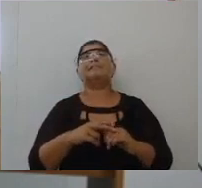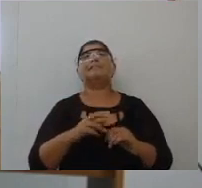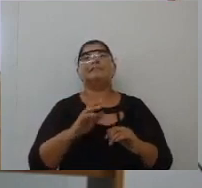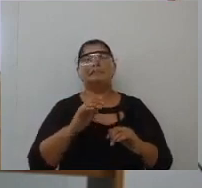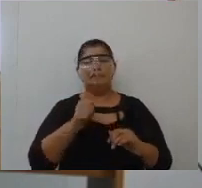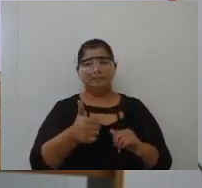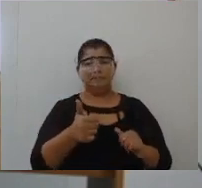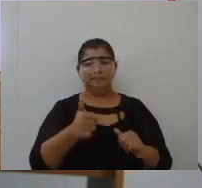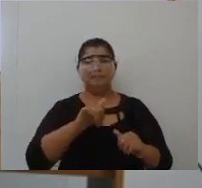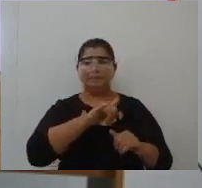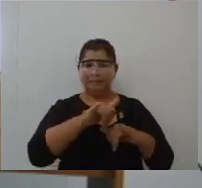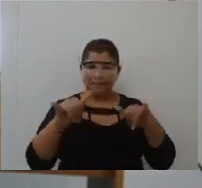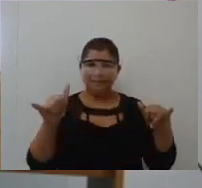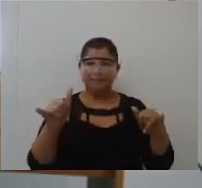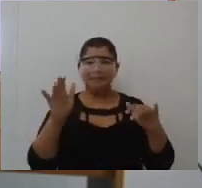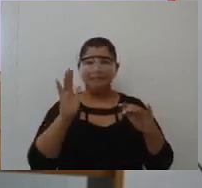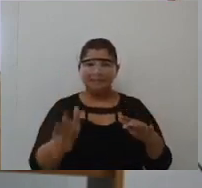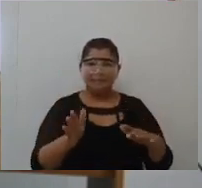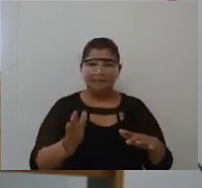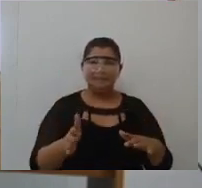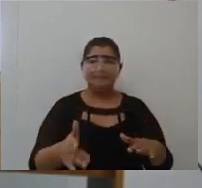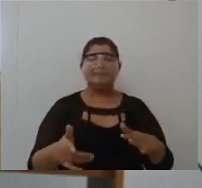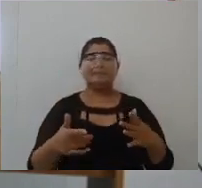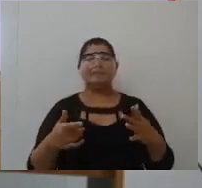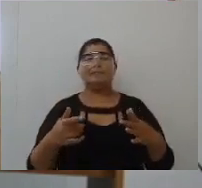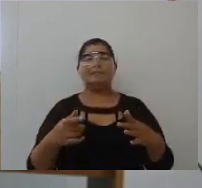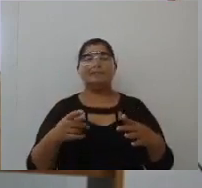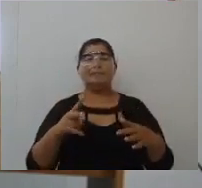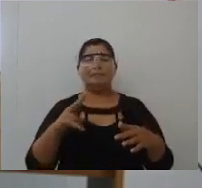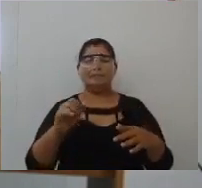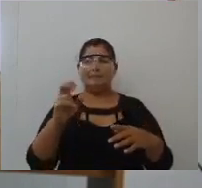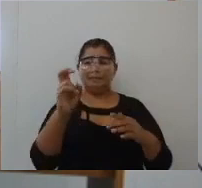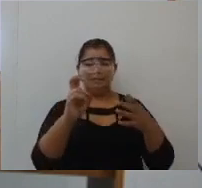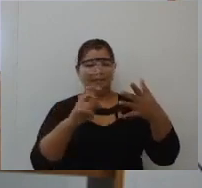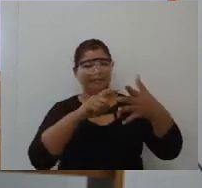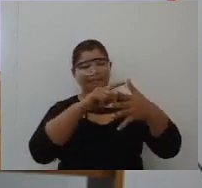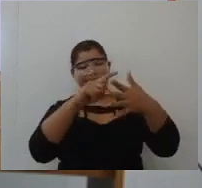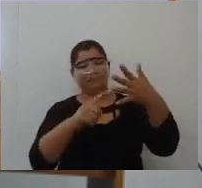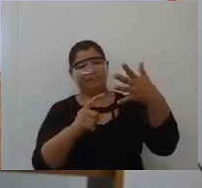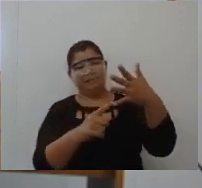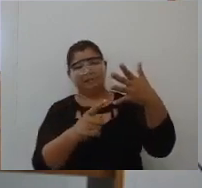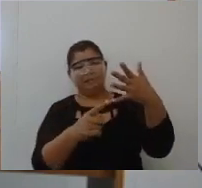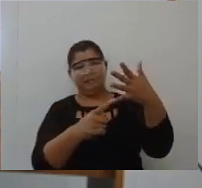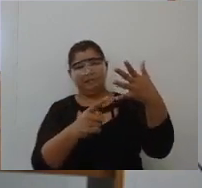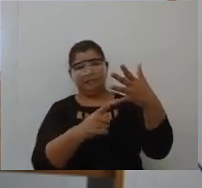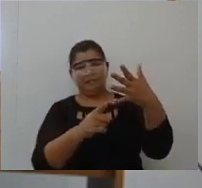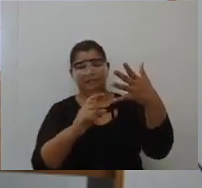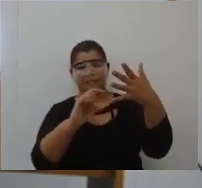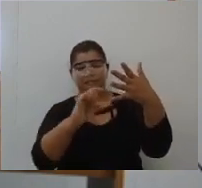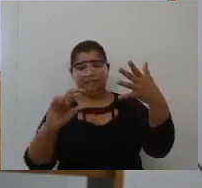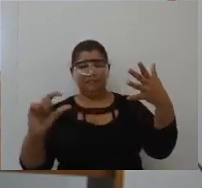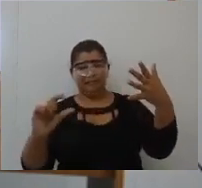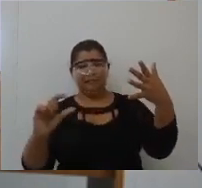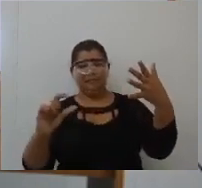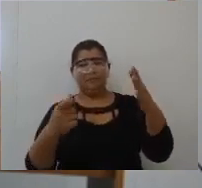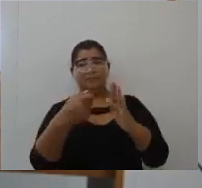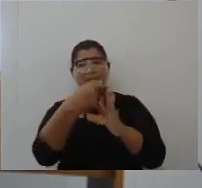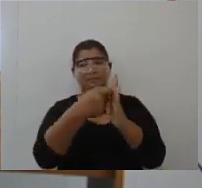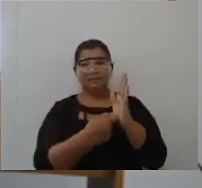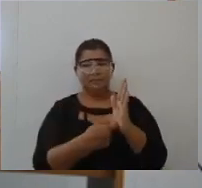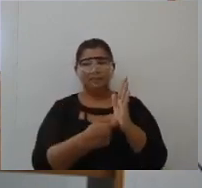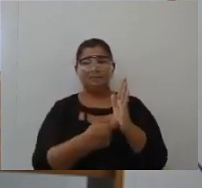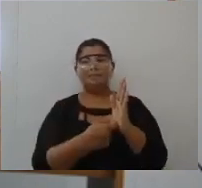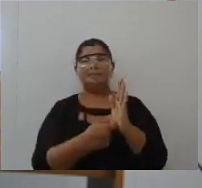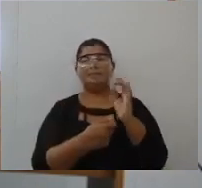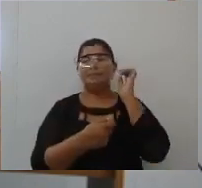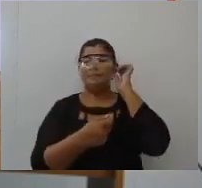Jones Gabriel, você viu o que eu falei aqui para você? Na hora da quinta competência, né? A quinta competência exige da gente, eu acho que eu já respondi